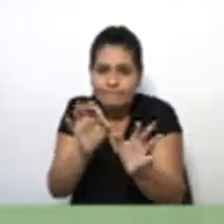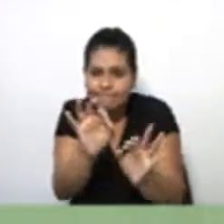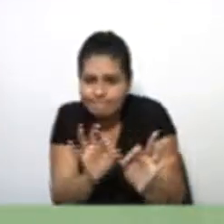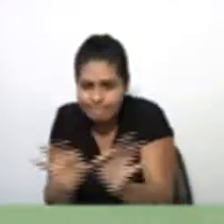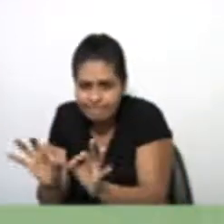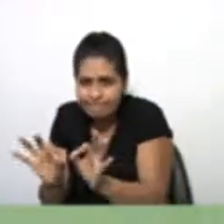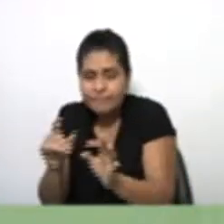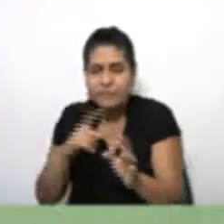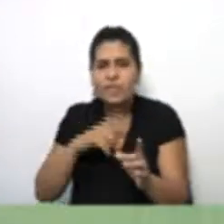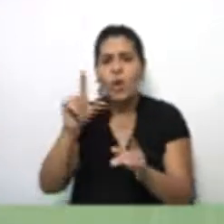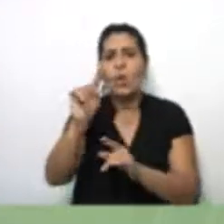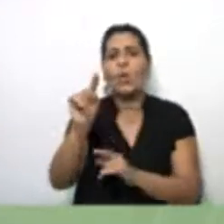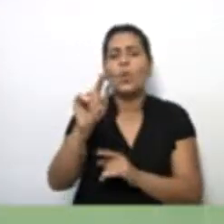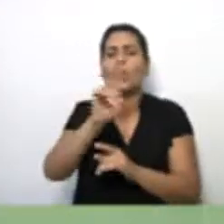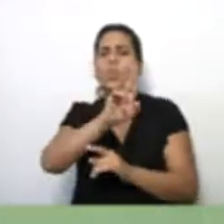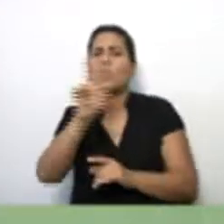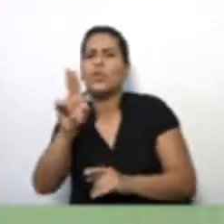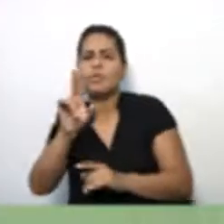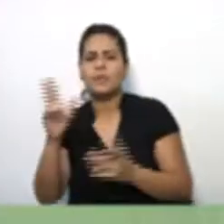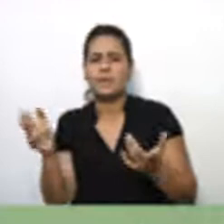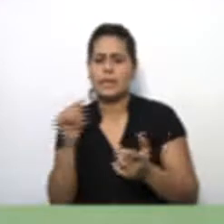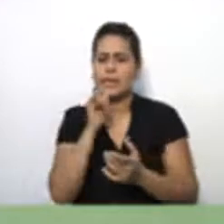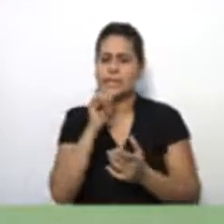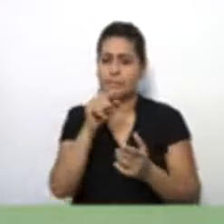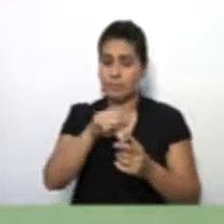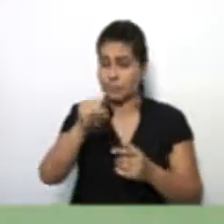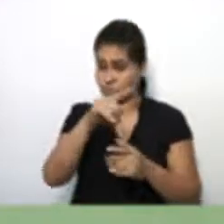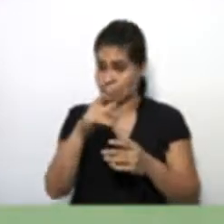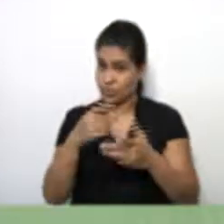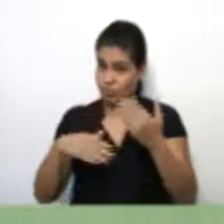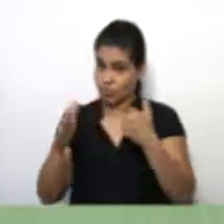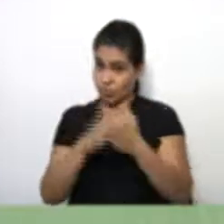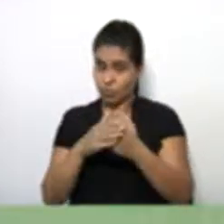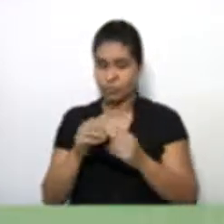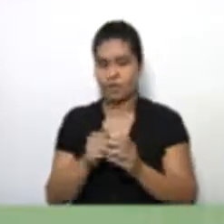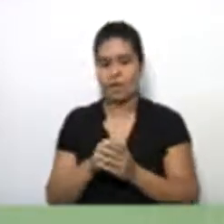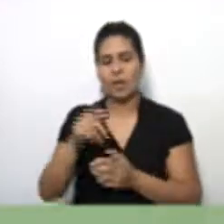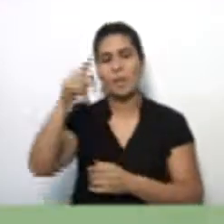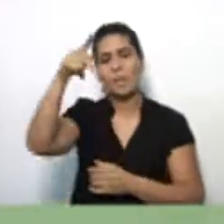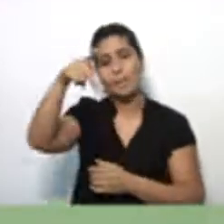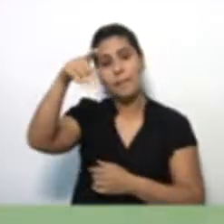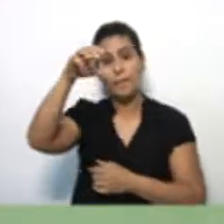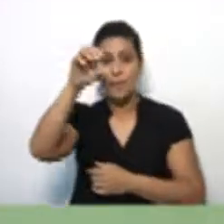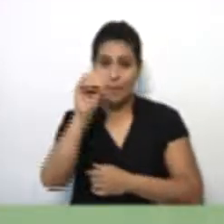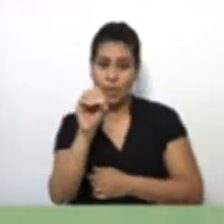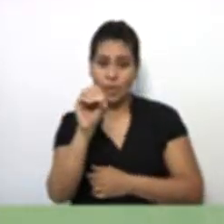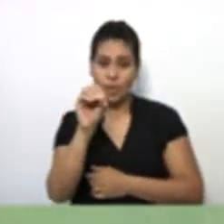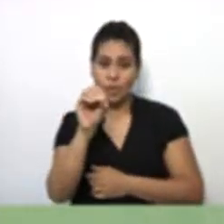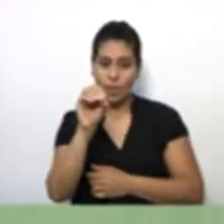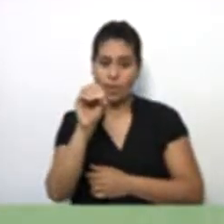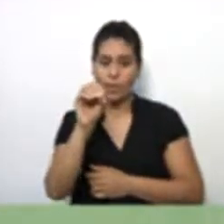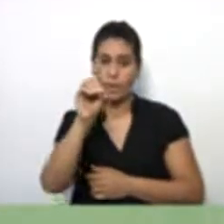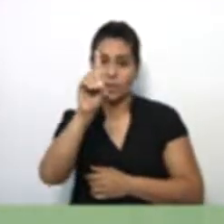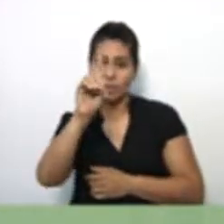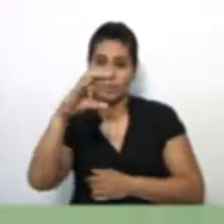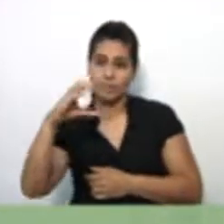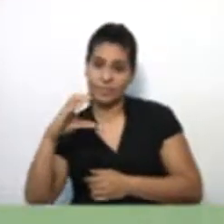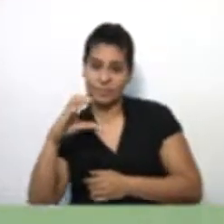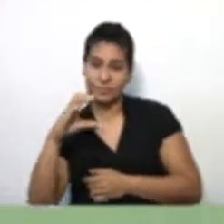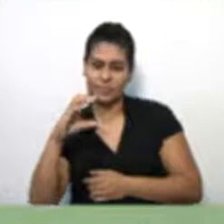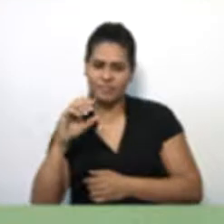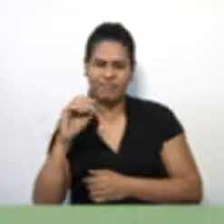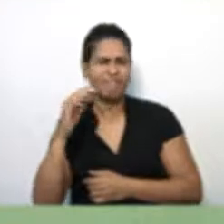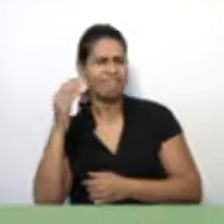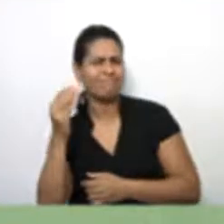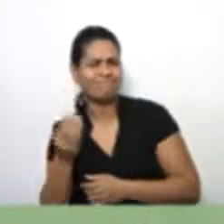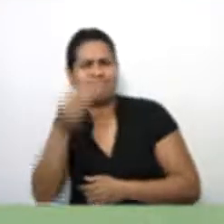aqui uma siglazinha que você pode gravar muito bem, ó, dessas funções administrativas, que é o PO, o quê? DC. Como é que